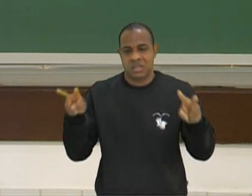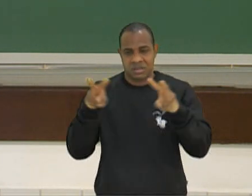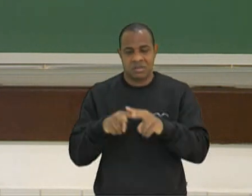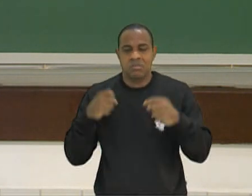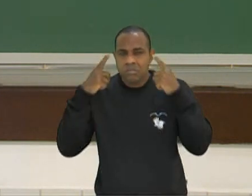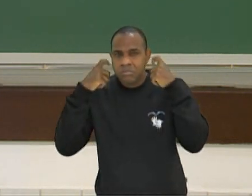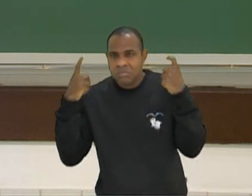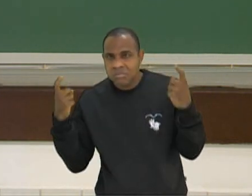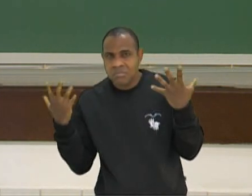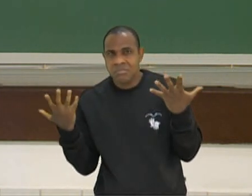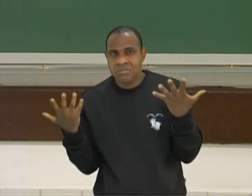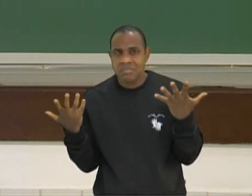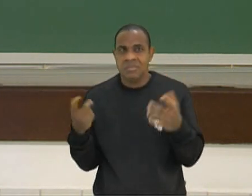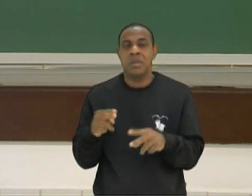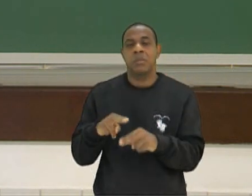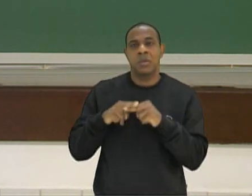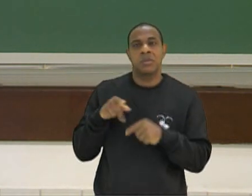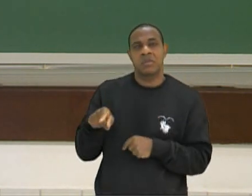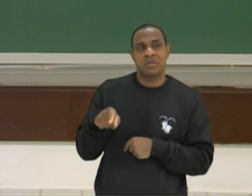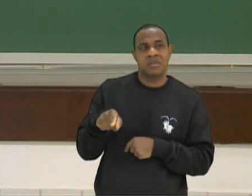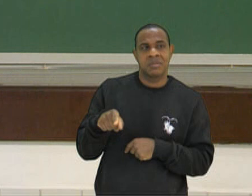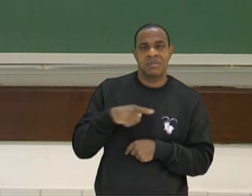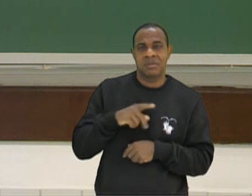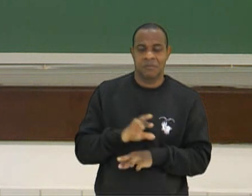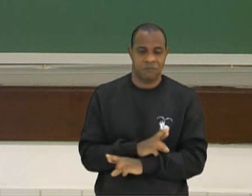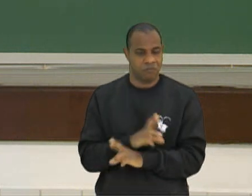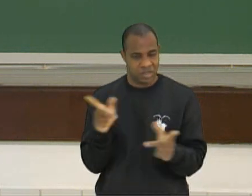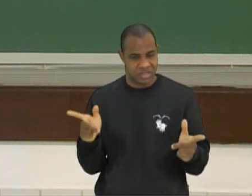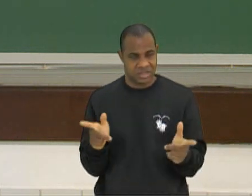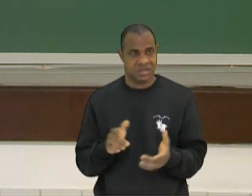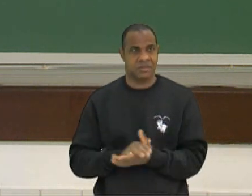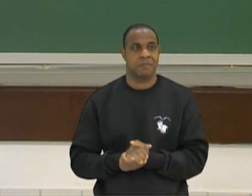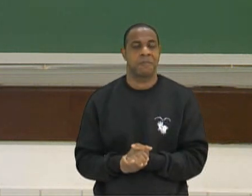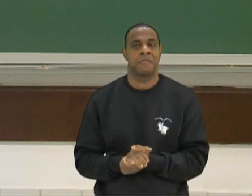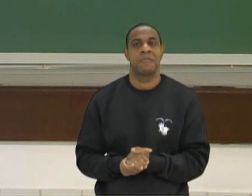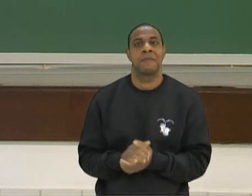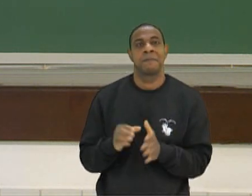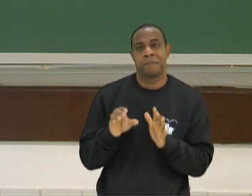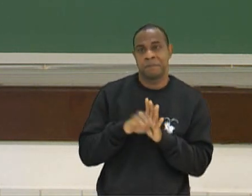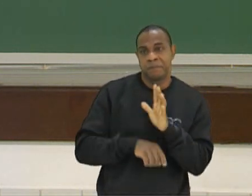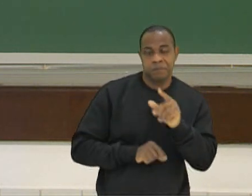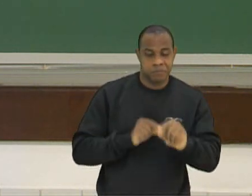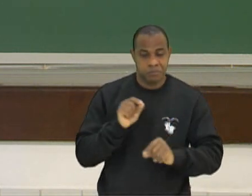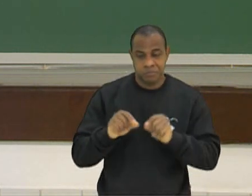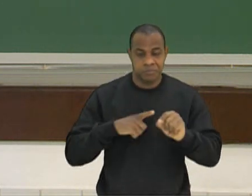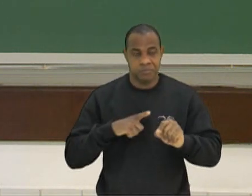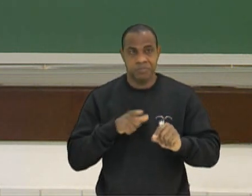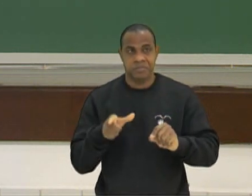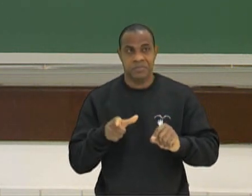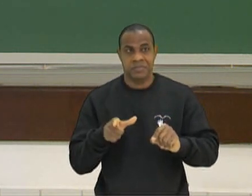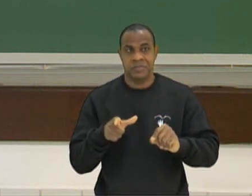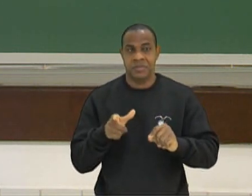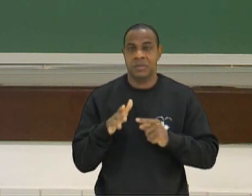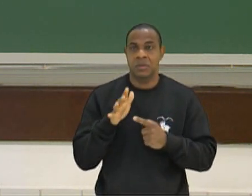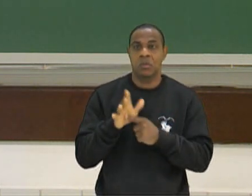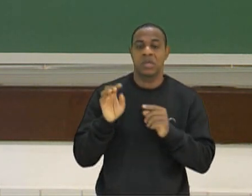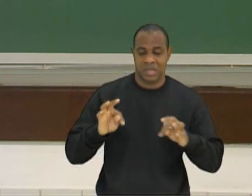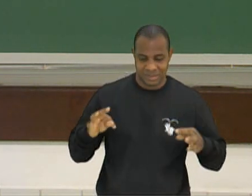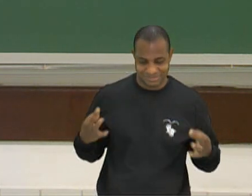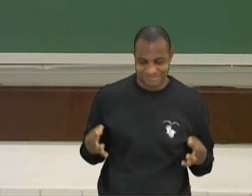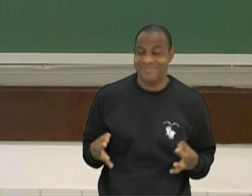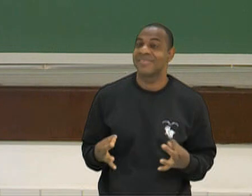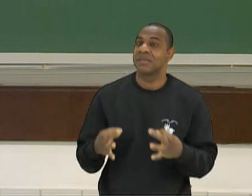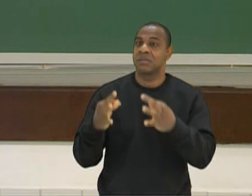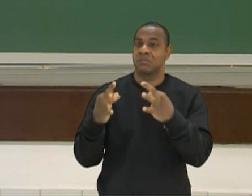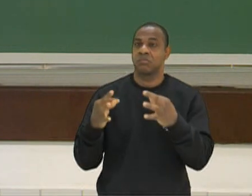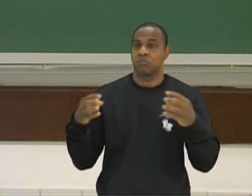Então isso é uma tendência, por isso que dava essa diferença. O conceito que você tem aqui é atribuído mais à tecnologia,